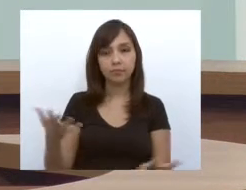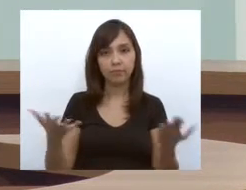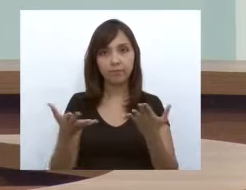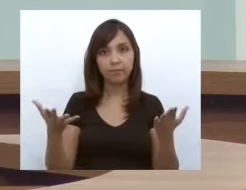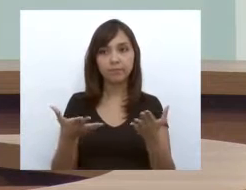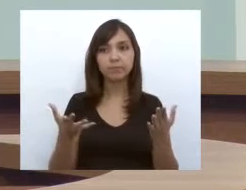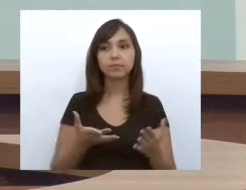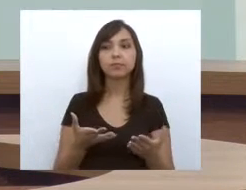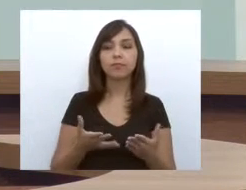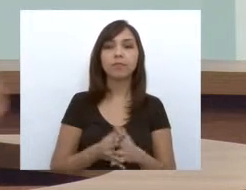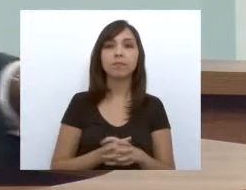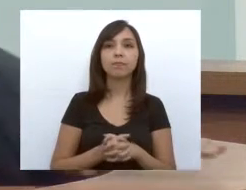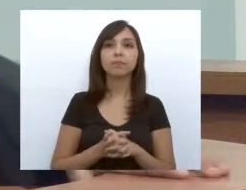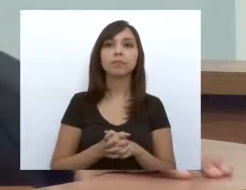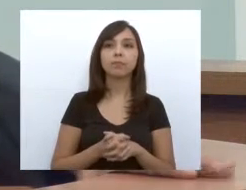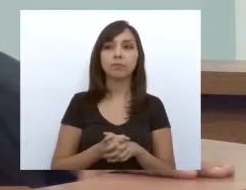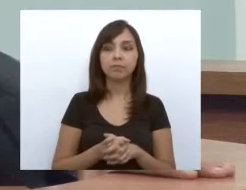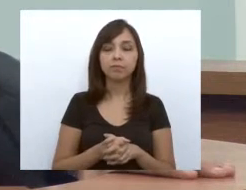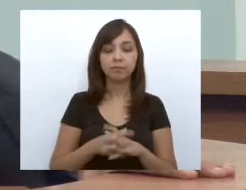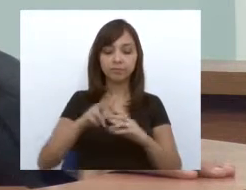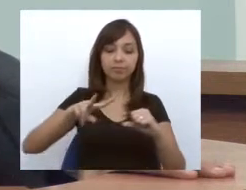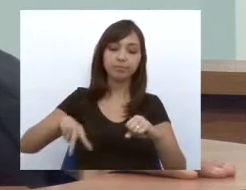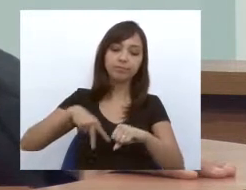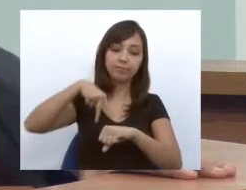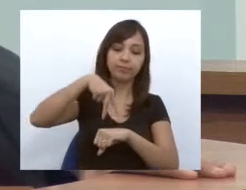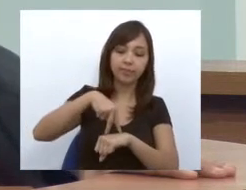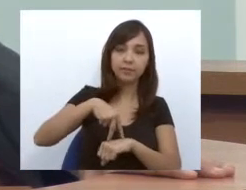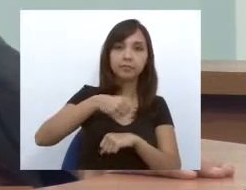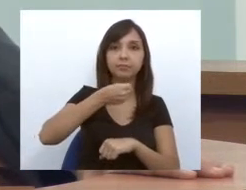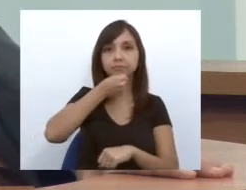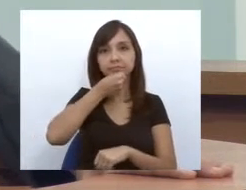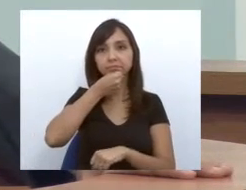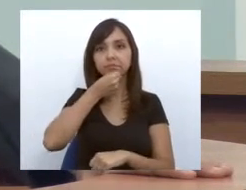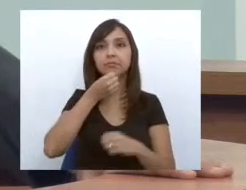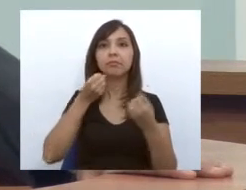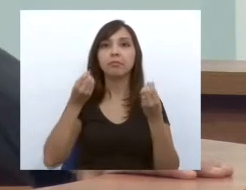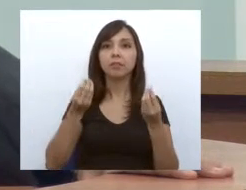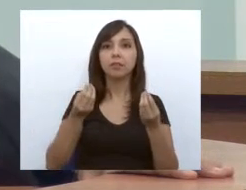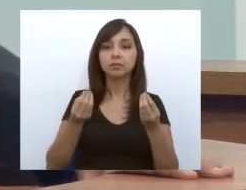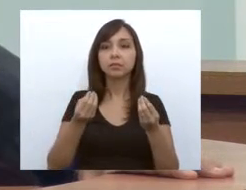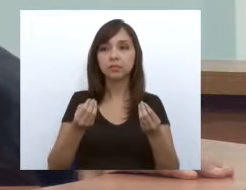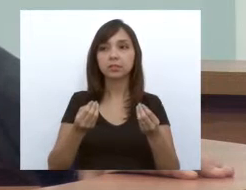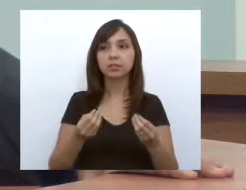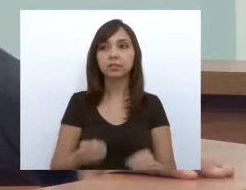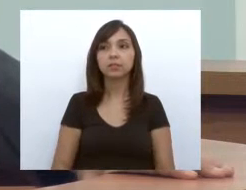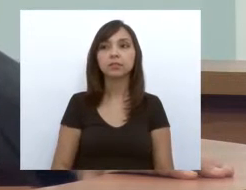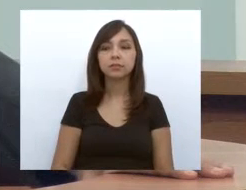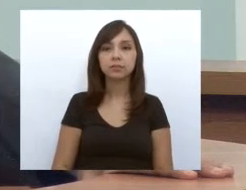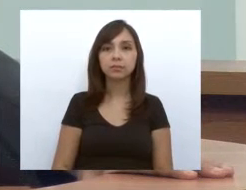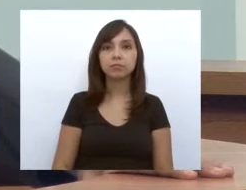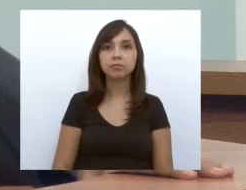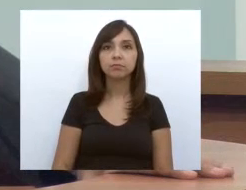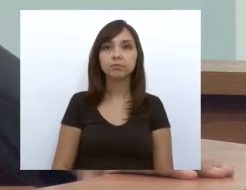oportunidade de vir nessa tribuna no início da sessão, é, de certa